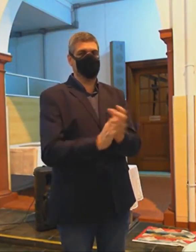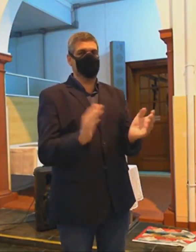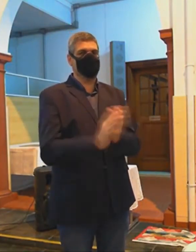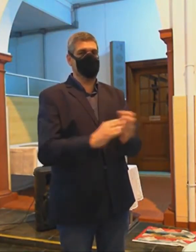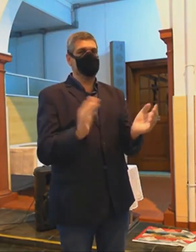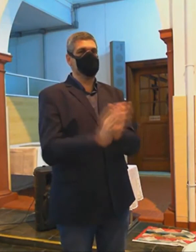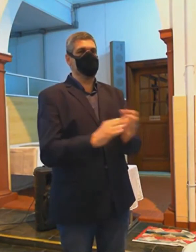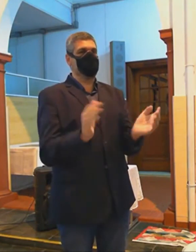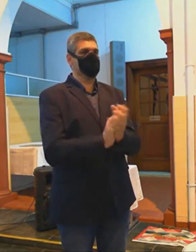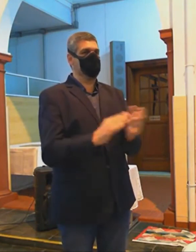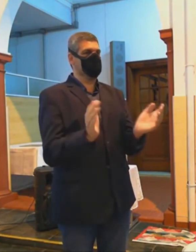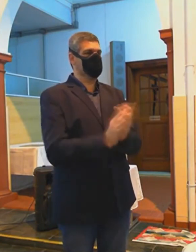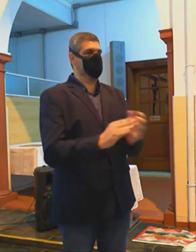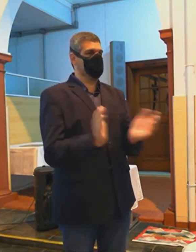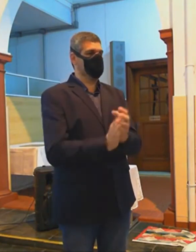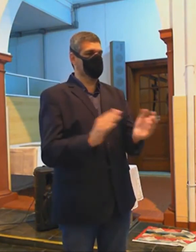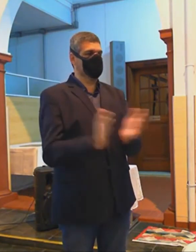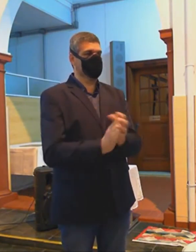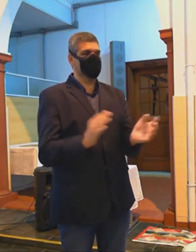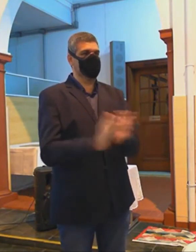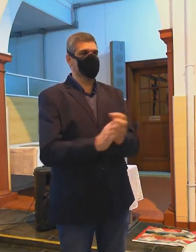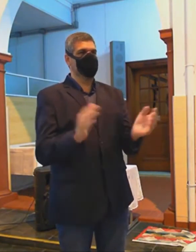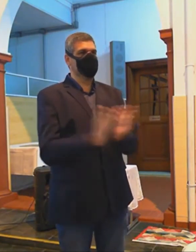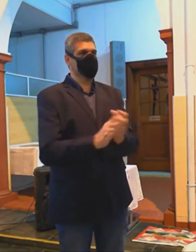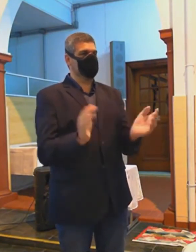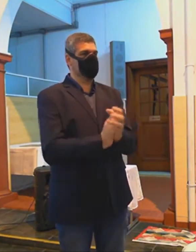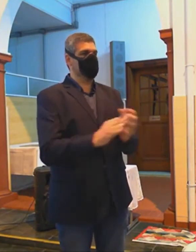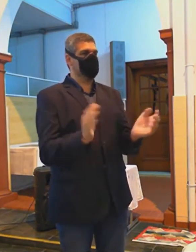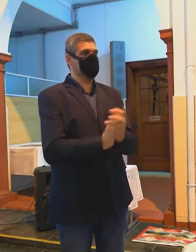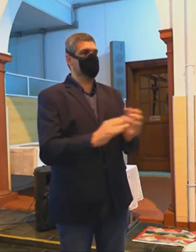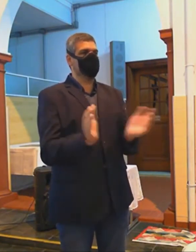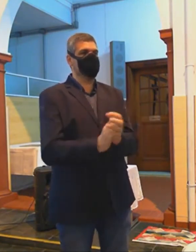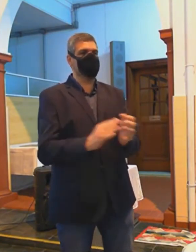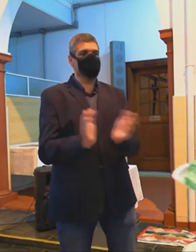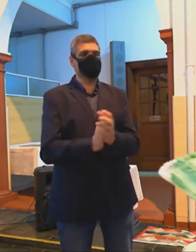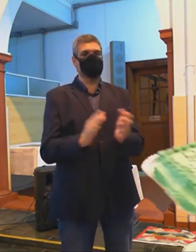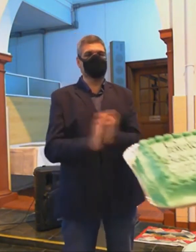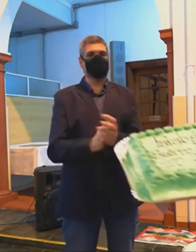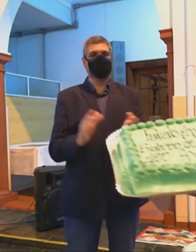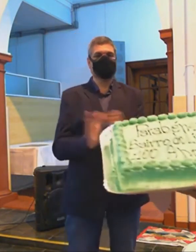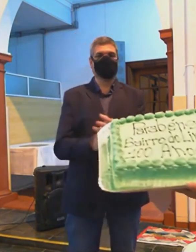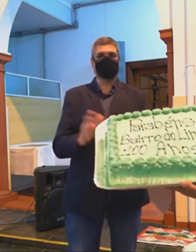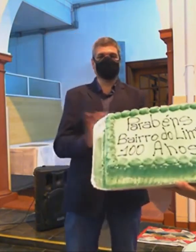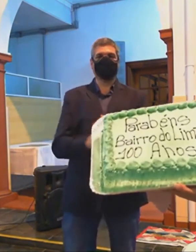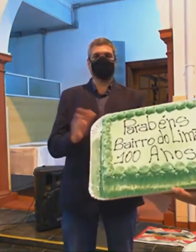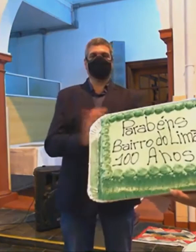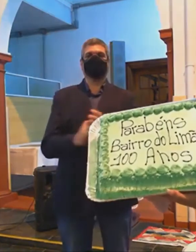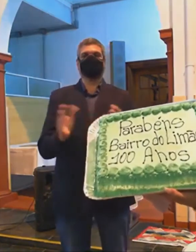O pessoal que está aqui também pode cantar parabéns, se quiser, né? Pode acompanhar.